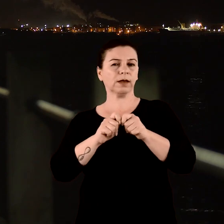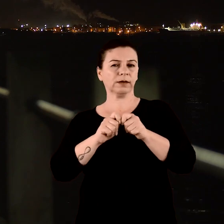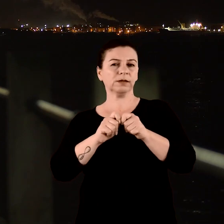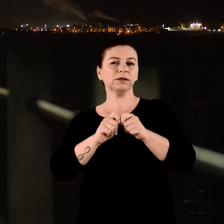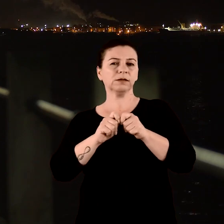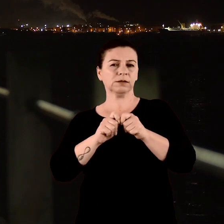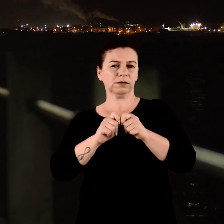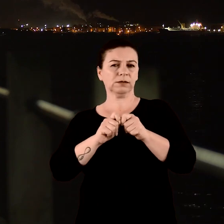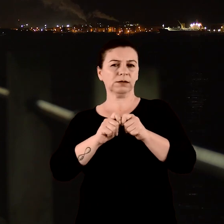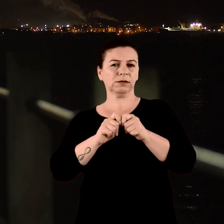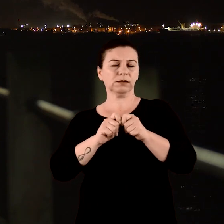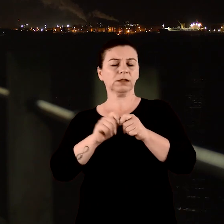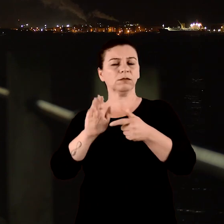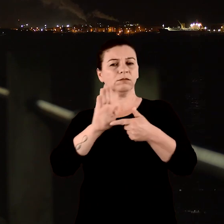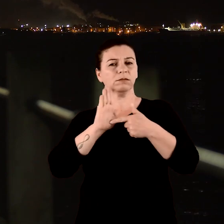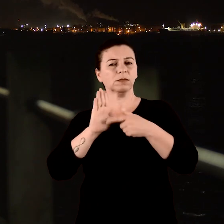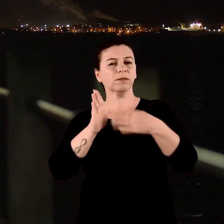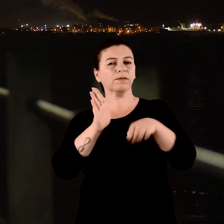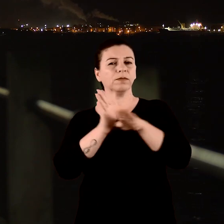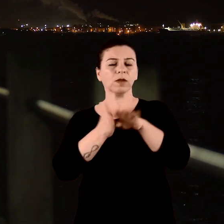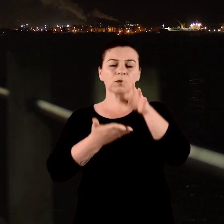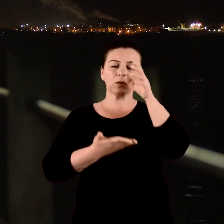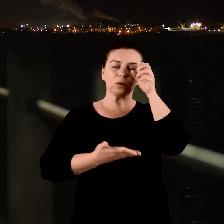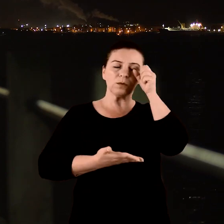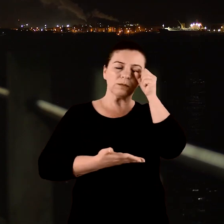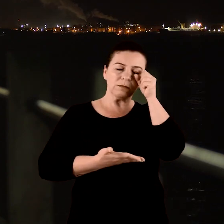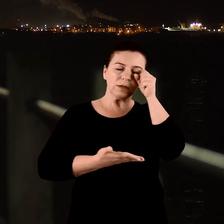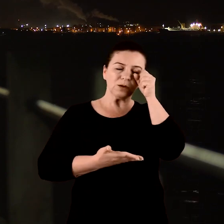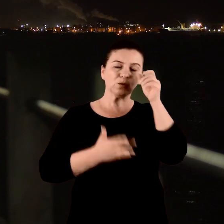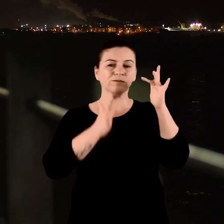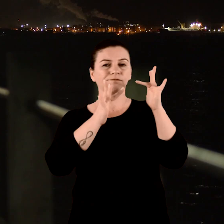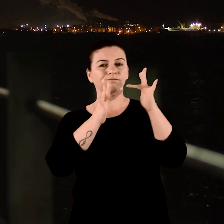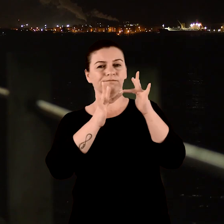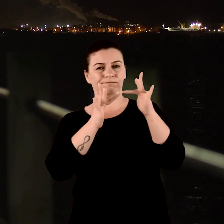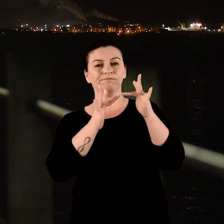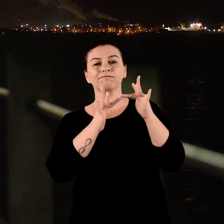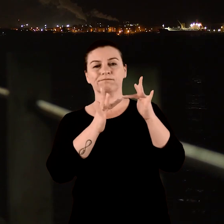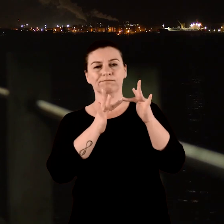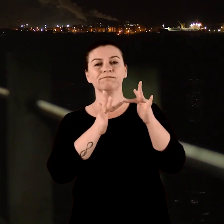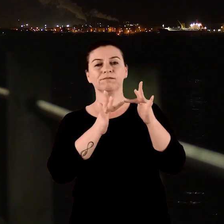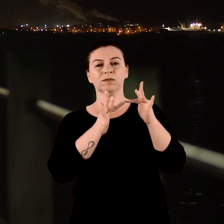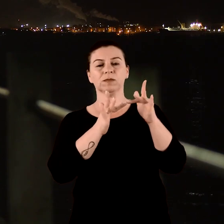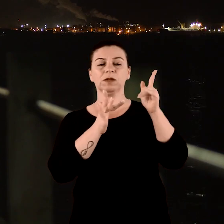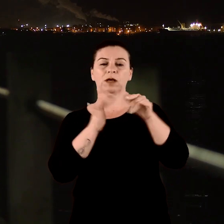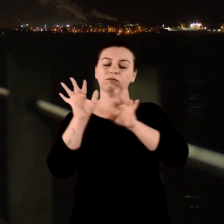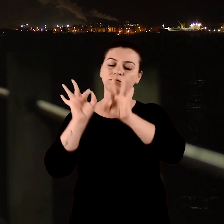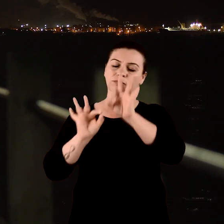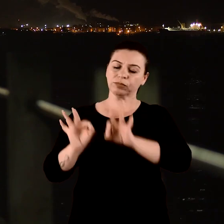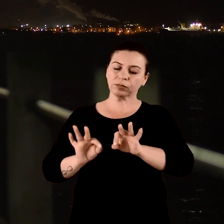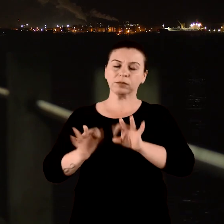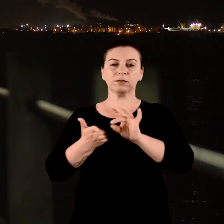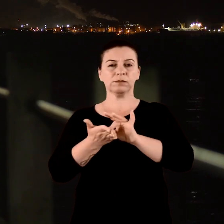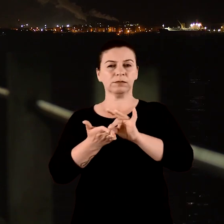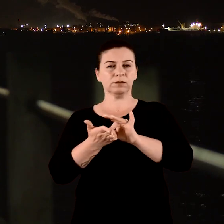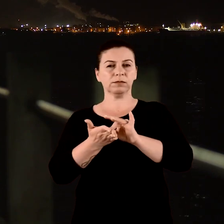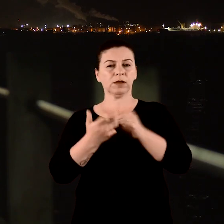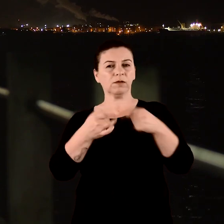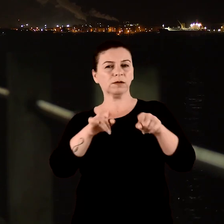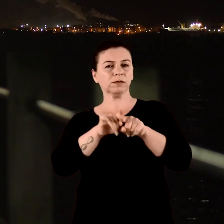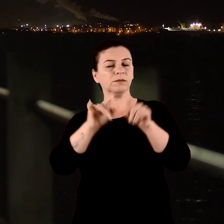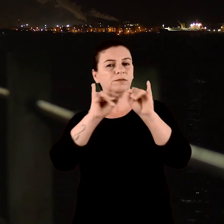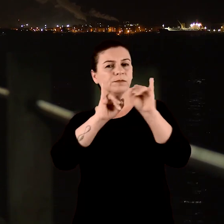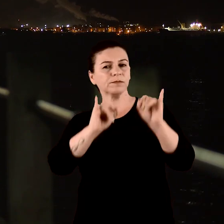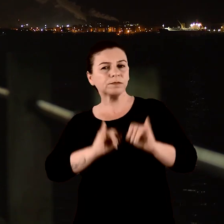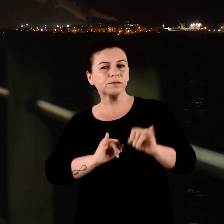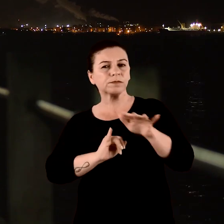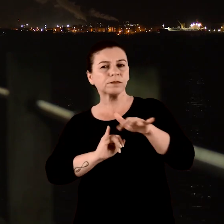me faz e me traz. Até quando eu estou dormindo, eu estou vinculada a ir fazer uma restauração, a